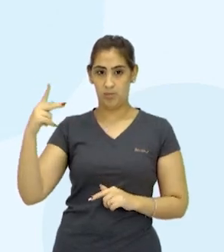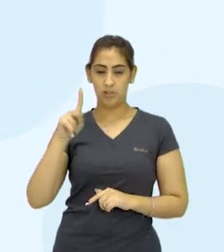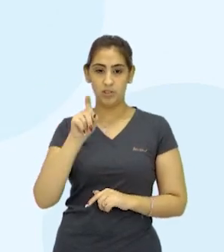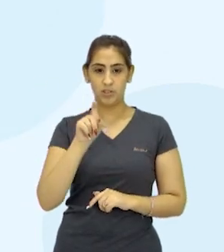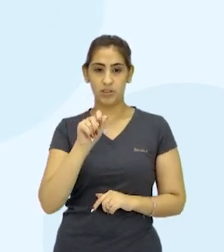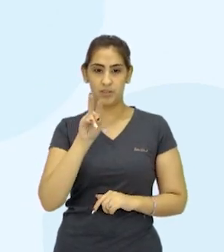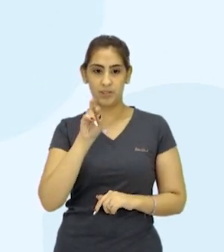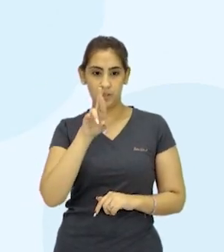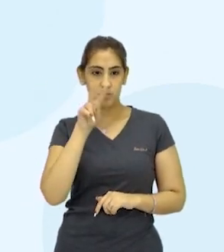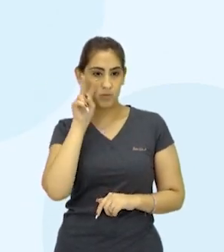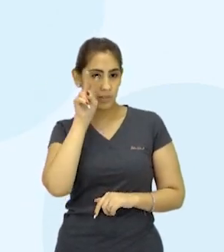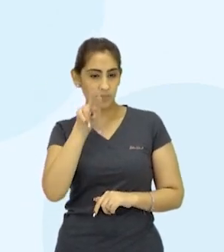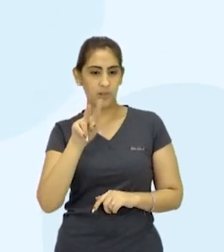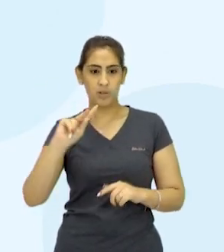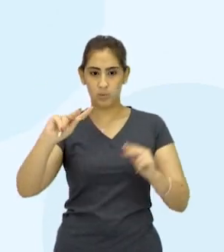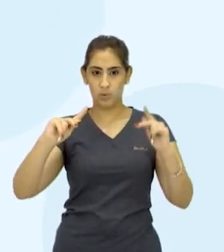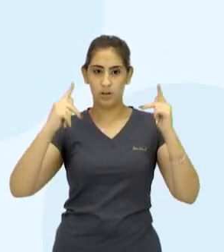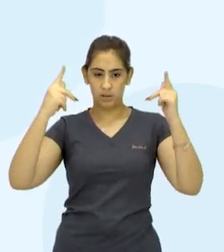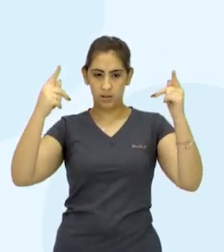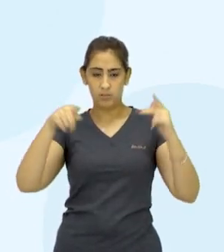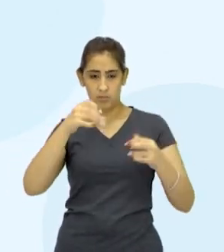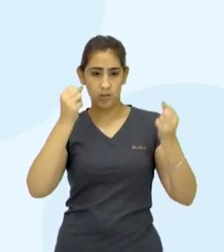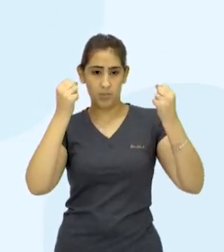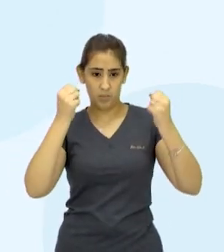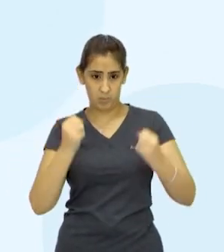encontra nesses links, que você vai poder